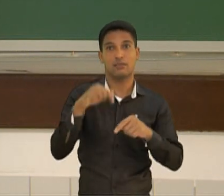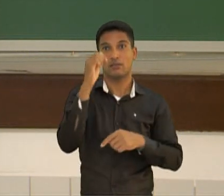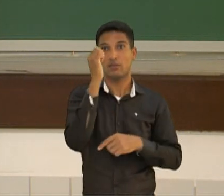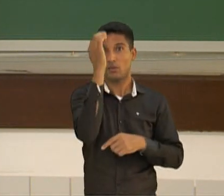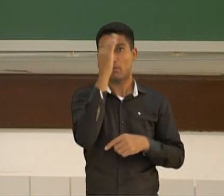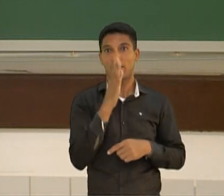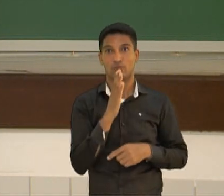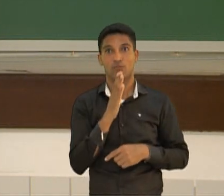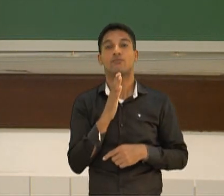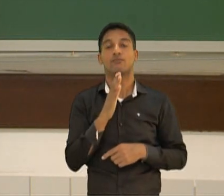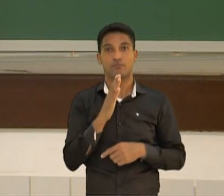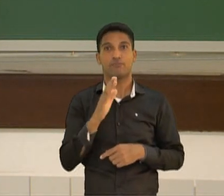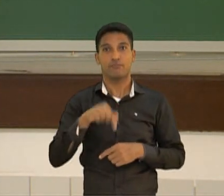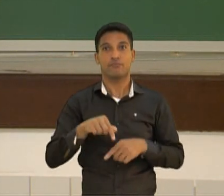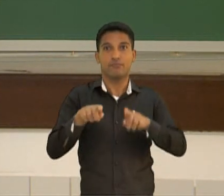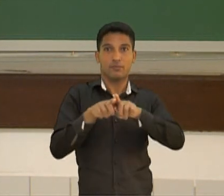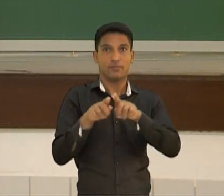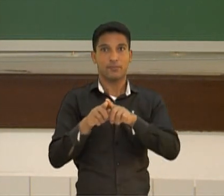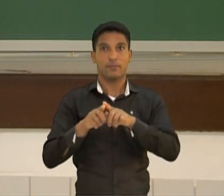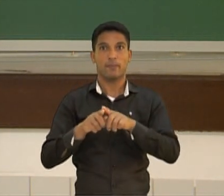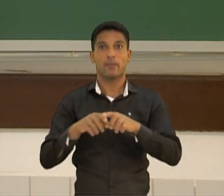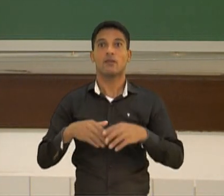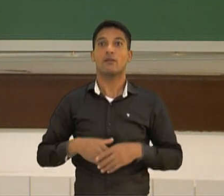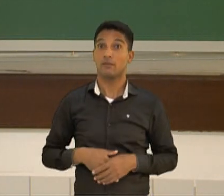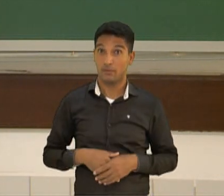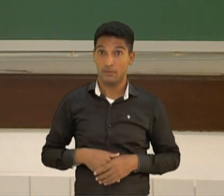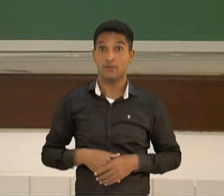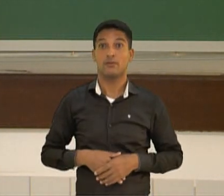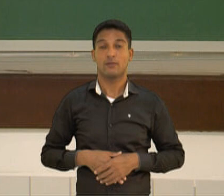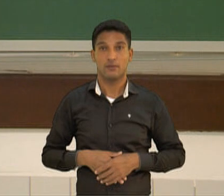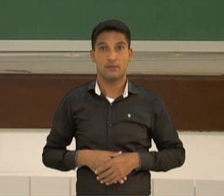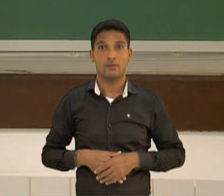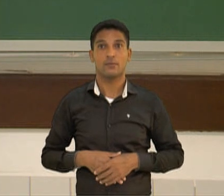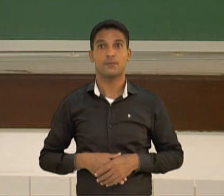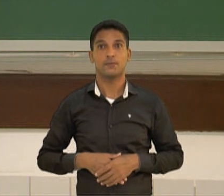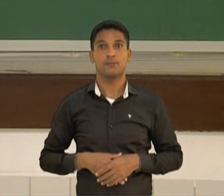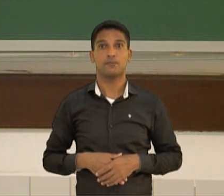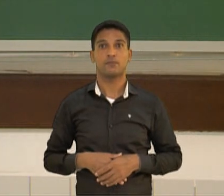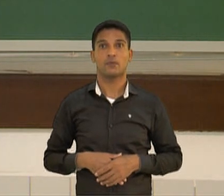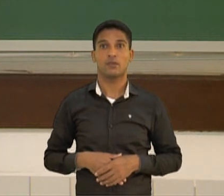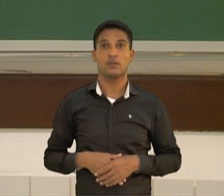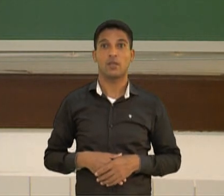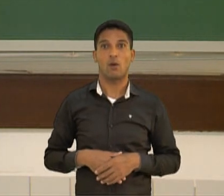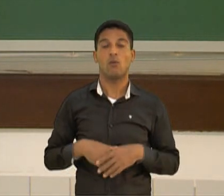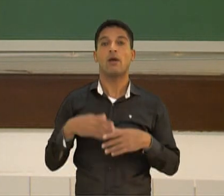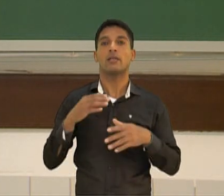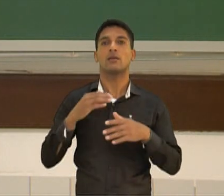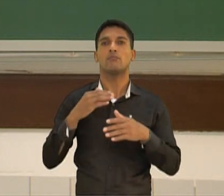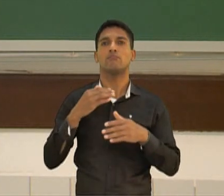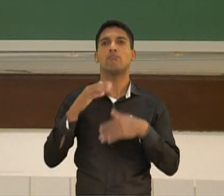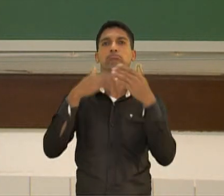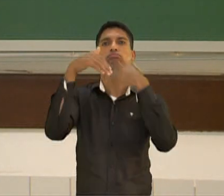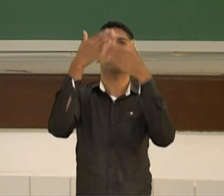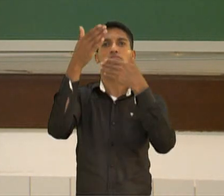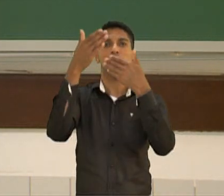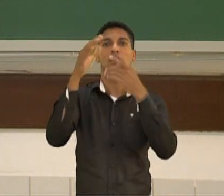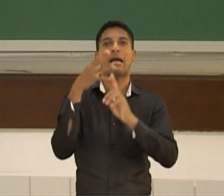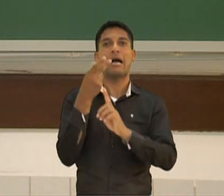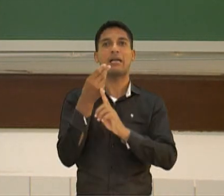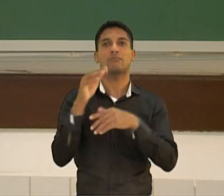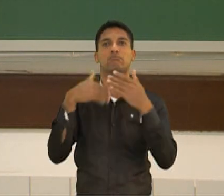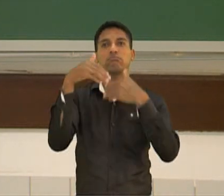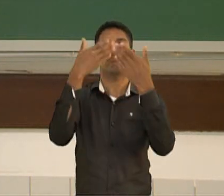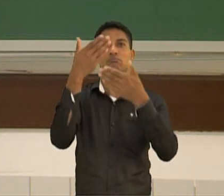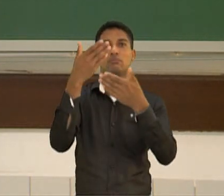pouquinho depois, né, para o nosso país. Legal isso, né, gente? Acompanhar toda essa evolução e conhecer essa história